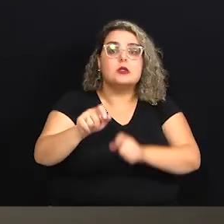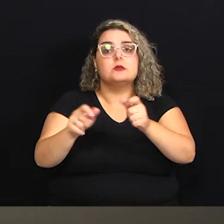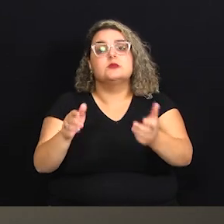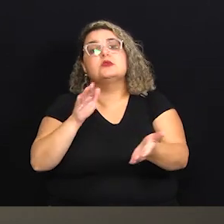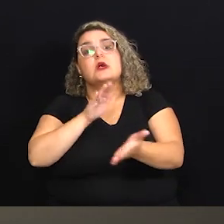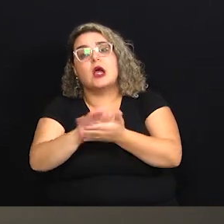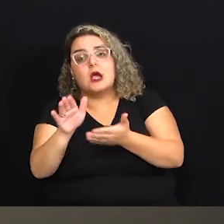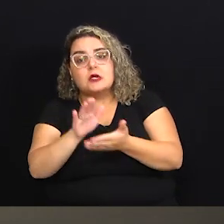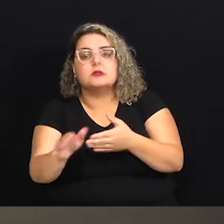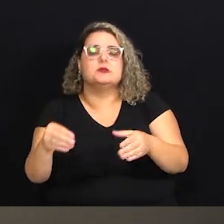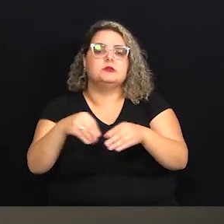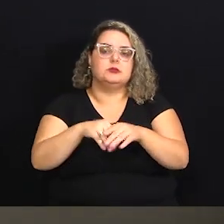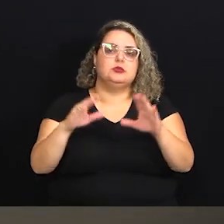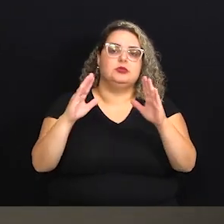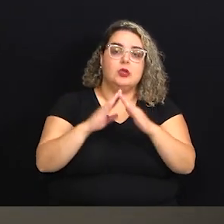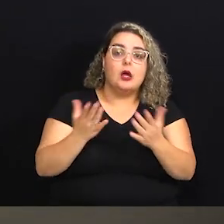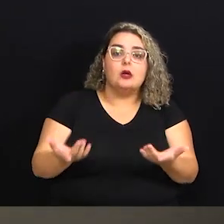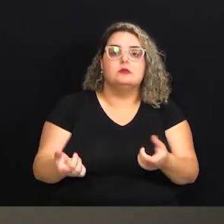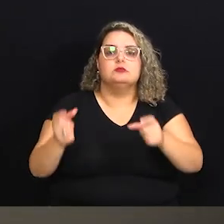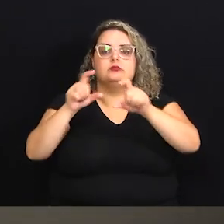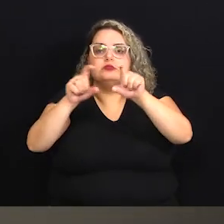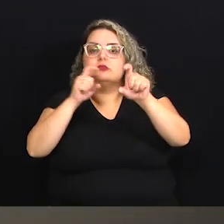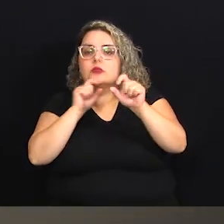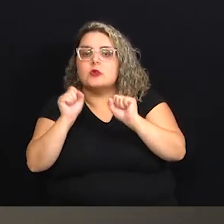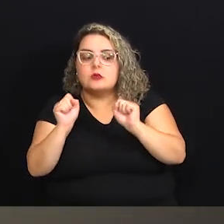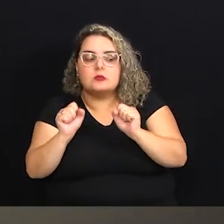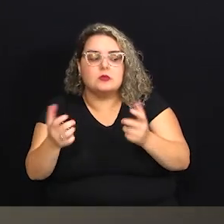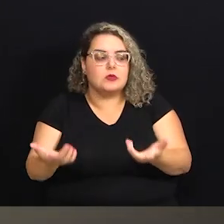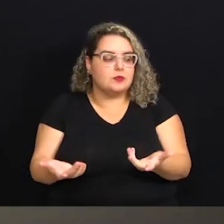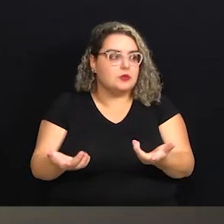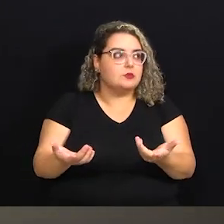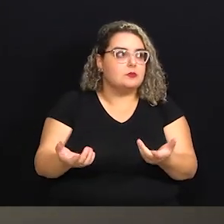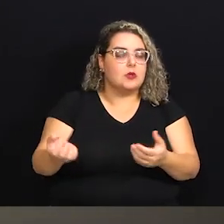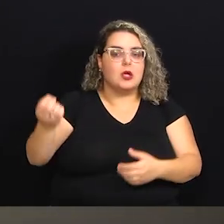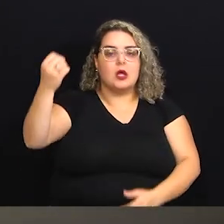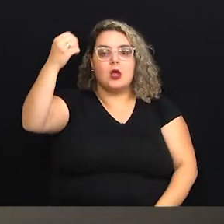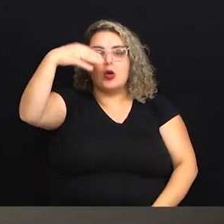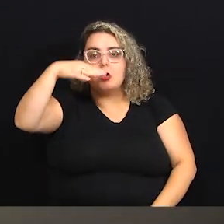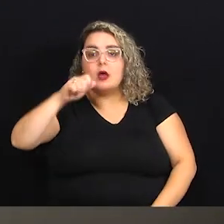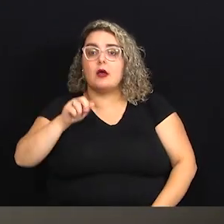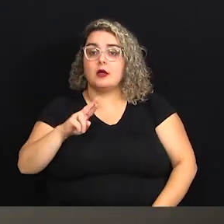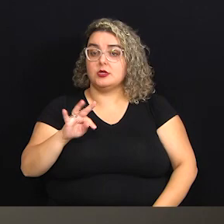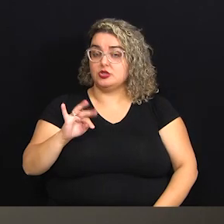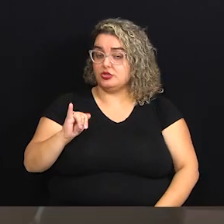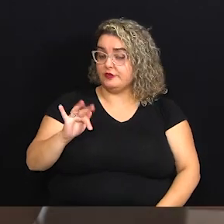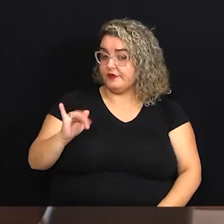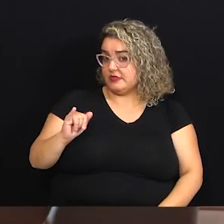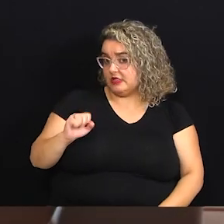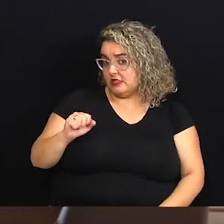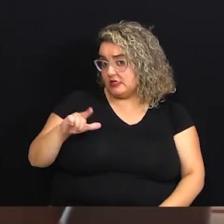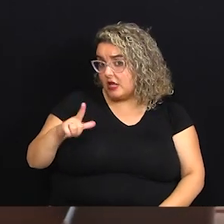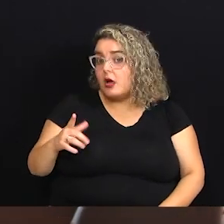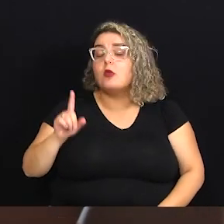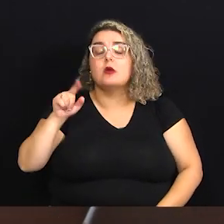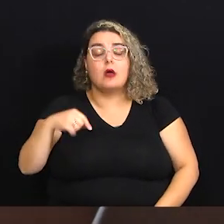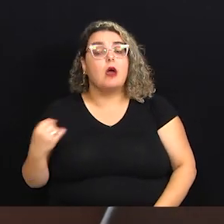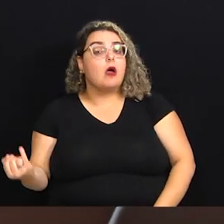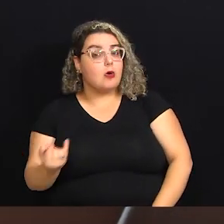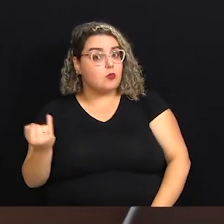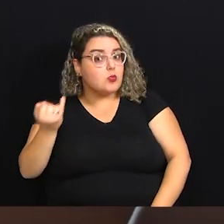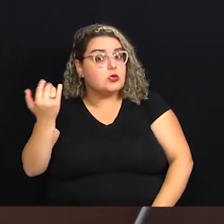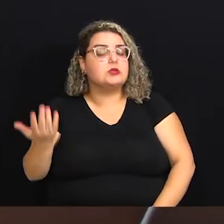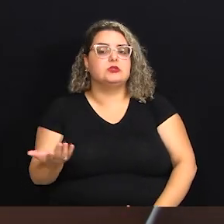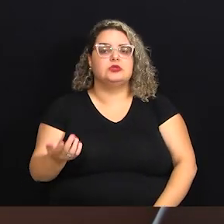você falou, as pessoas estão consumindo em casa. Elas estão ligando o ar-condicionado, elas estão ligando a iluminação artificial. E é